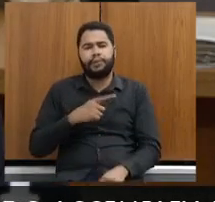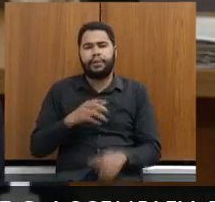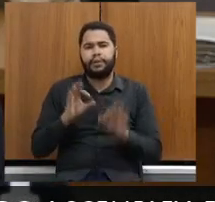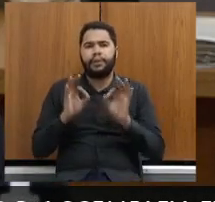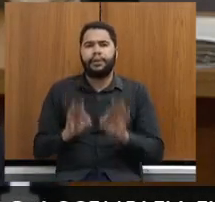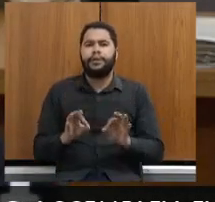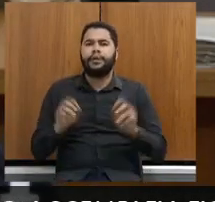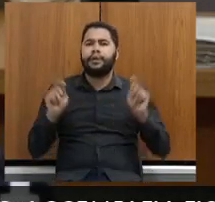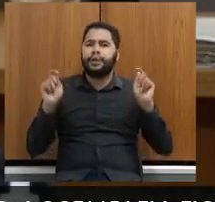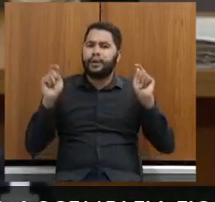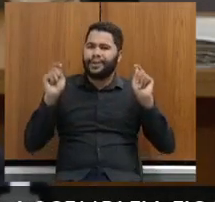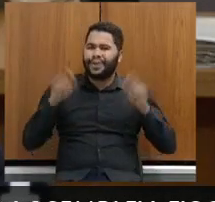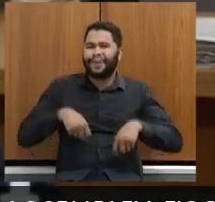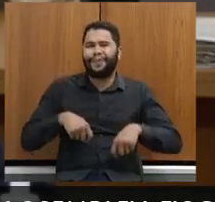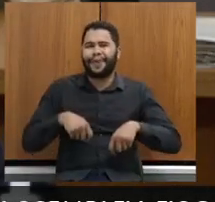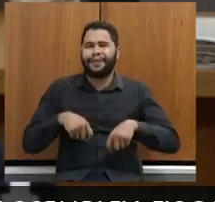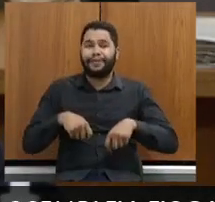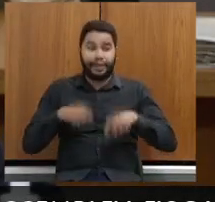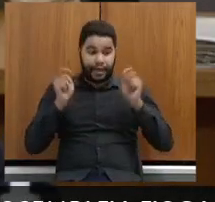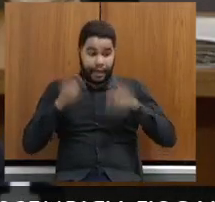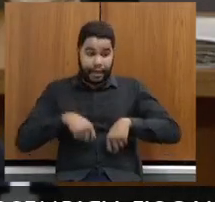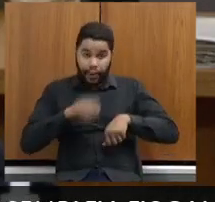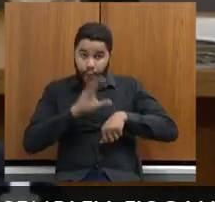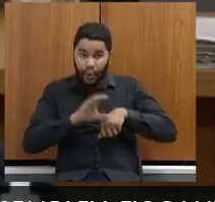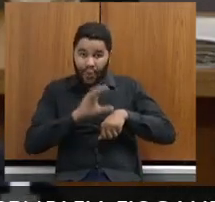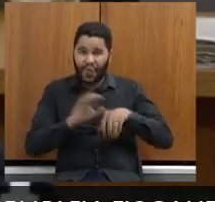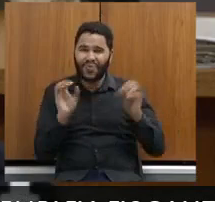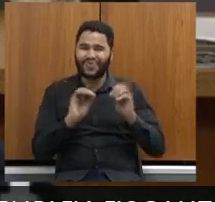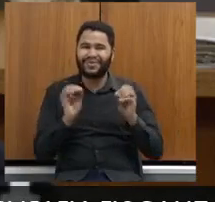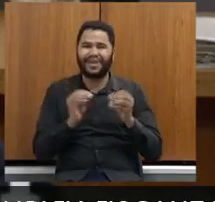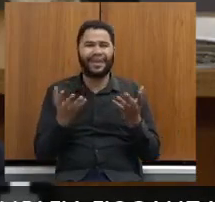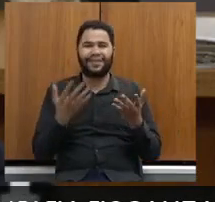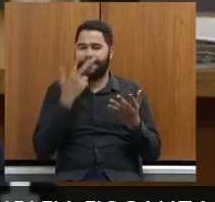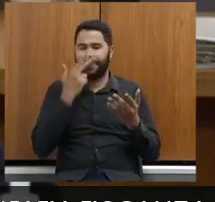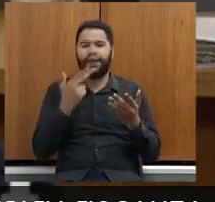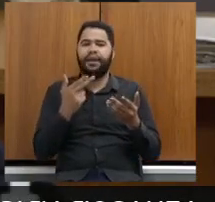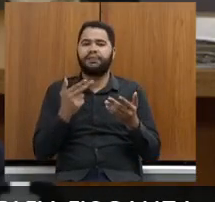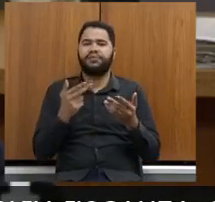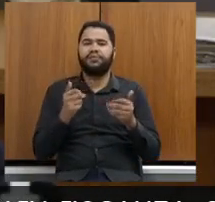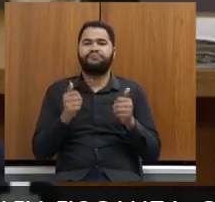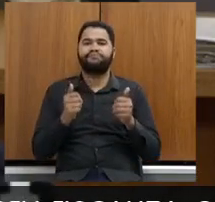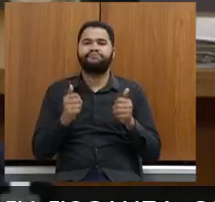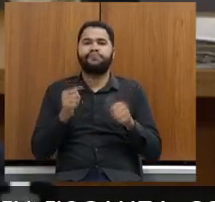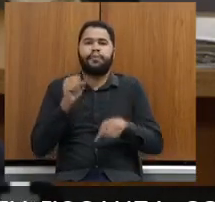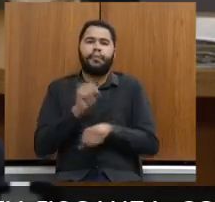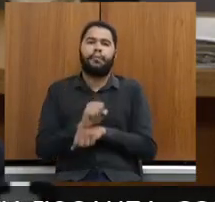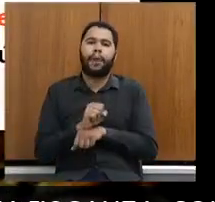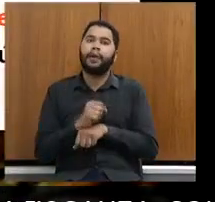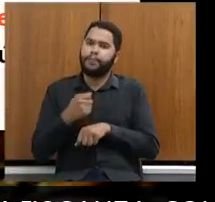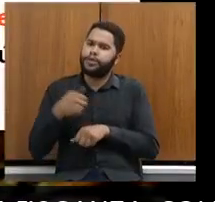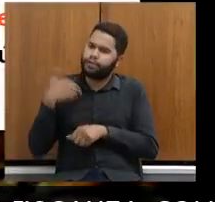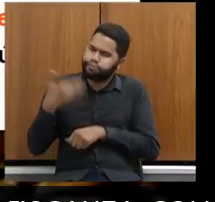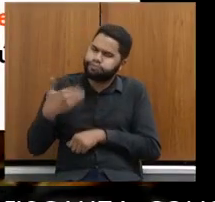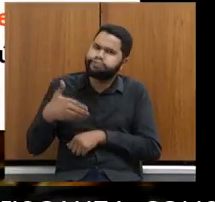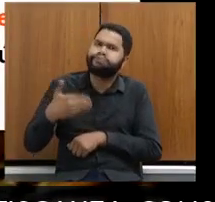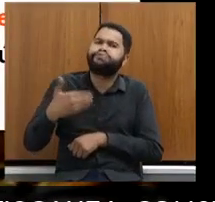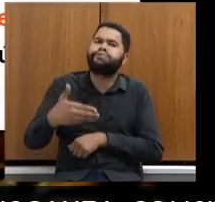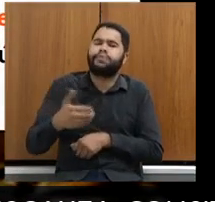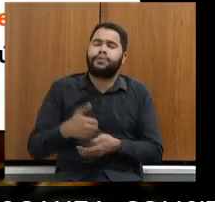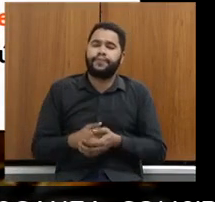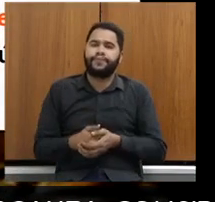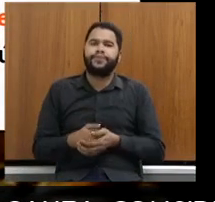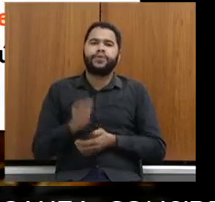realmente com a capacitação eu acho que sim capacitação você não consegue levar a tropa você Como consegue levar o sarrafo o nível da Tropa